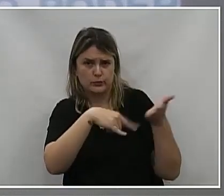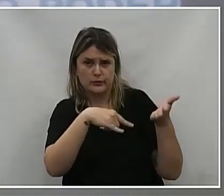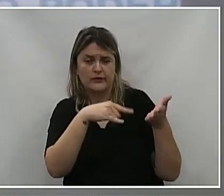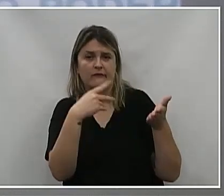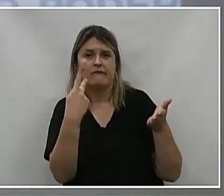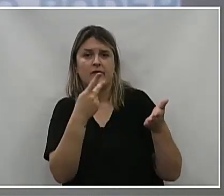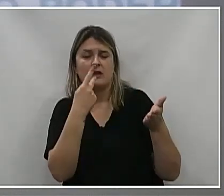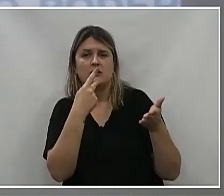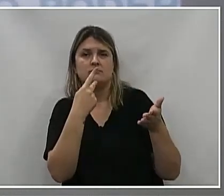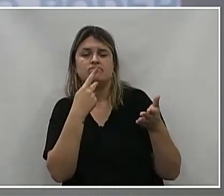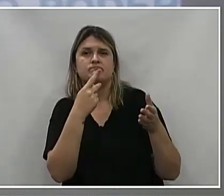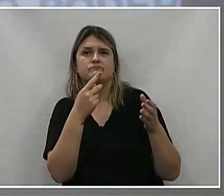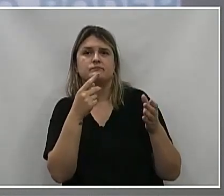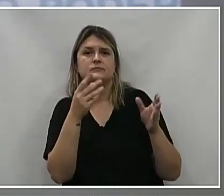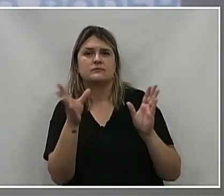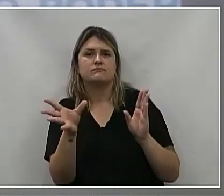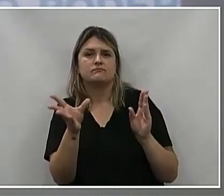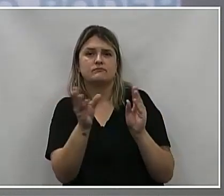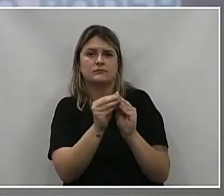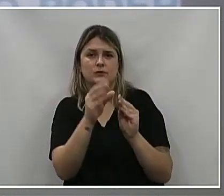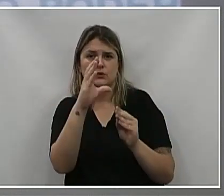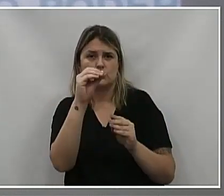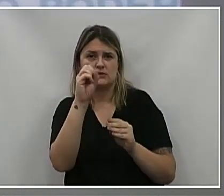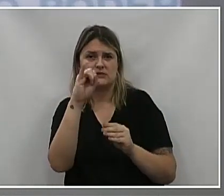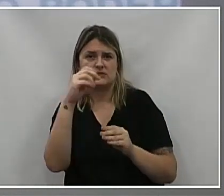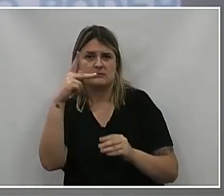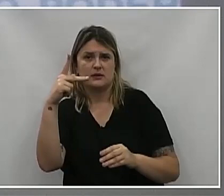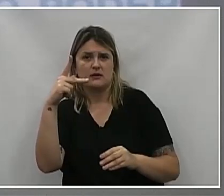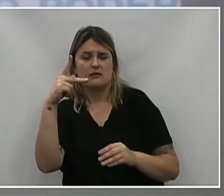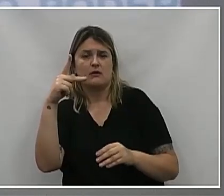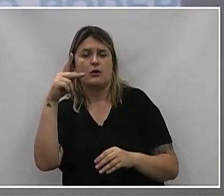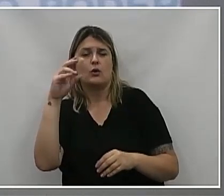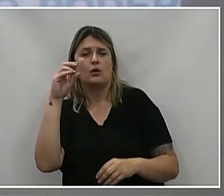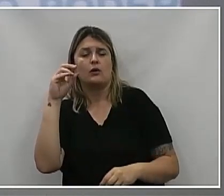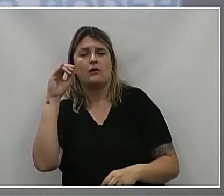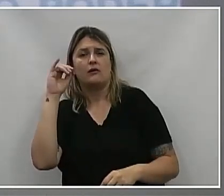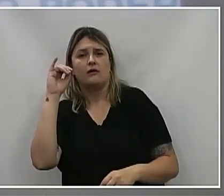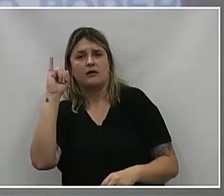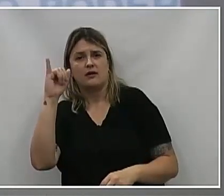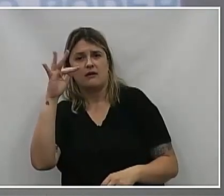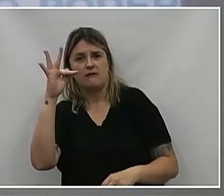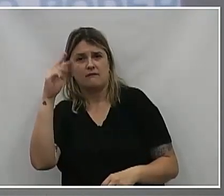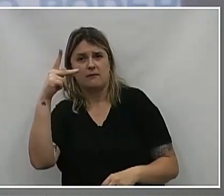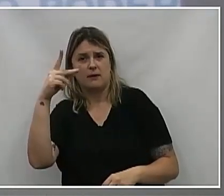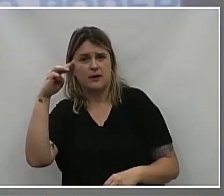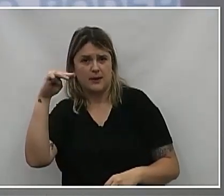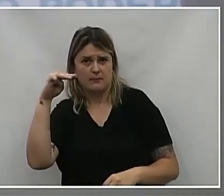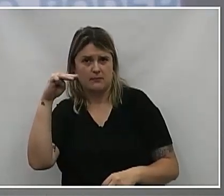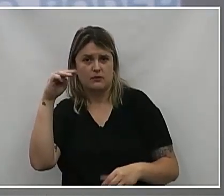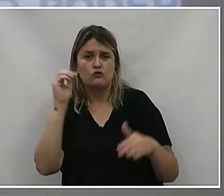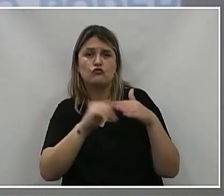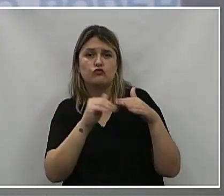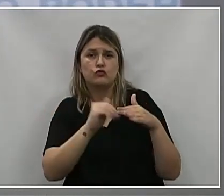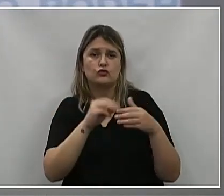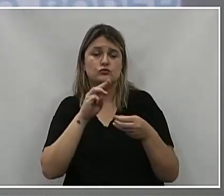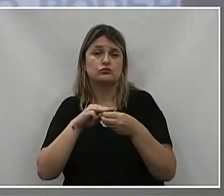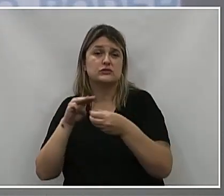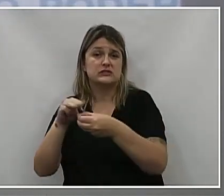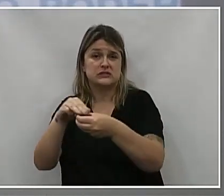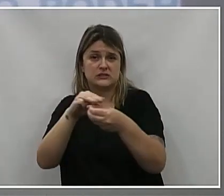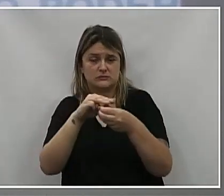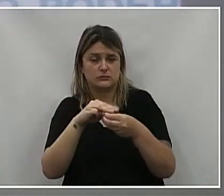colocando como um elemento de complementação à COSIP o FPM, que é o Fundo de Participação dos Municípios, o que não poderia, eu